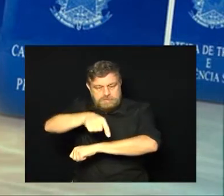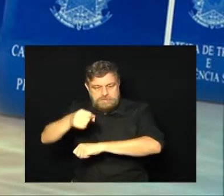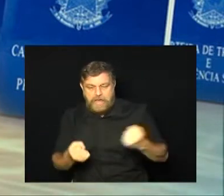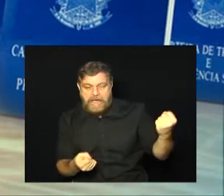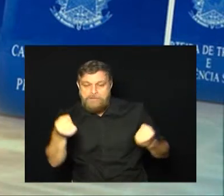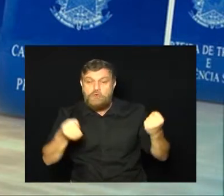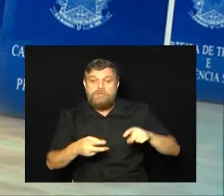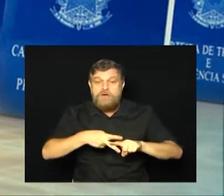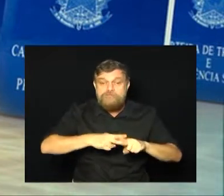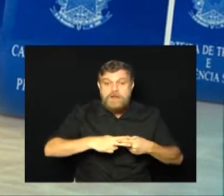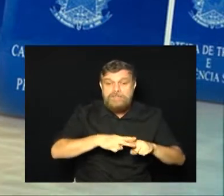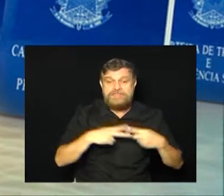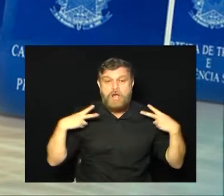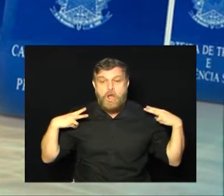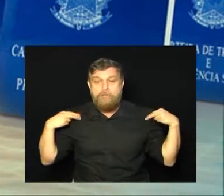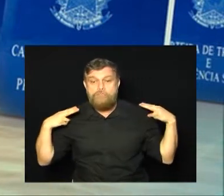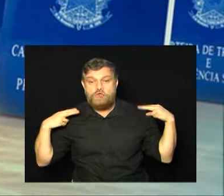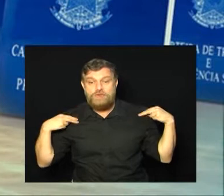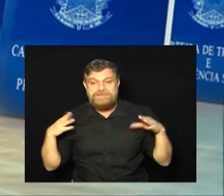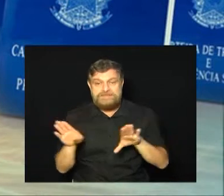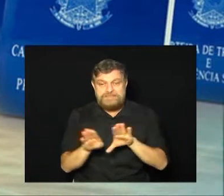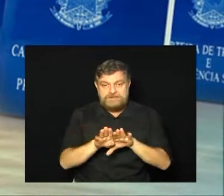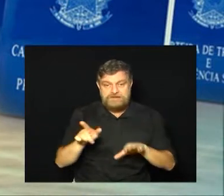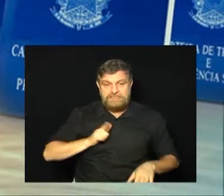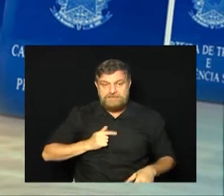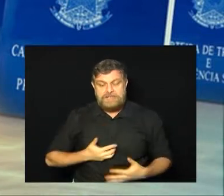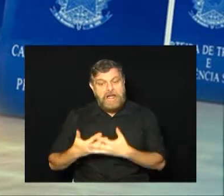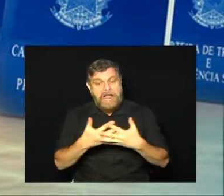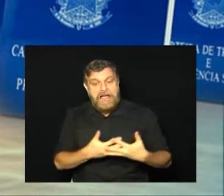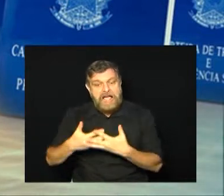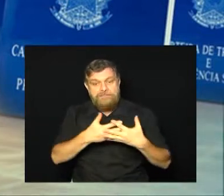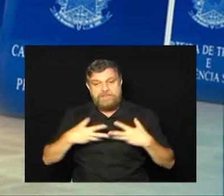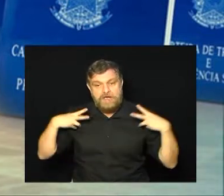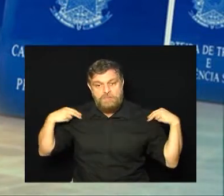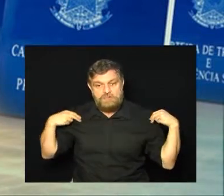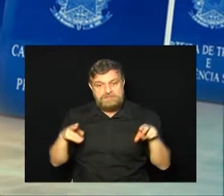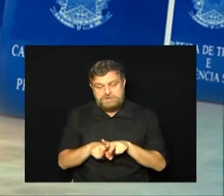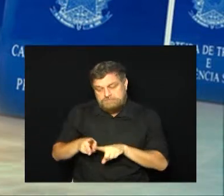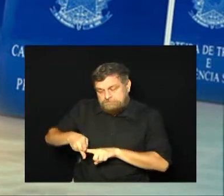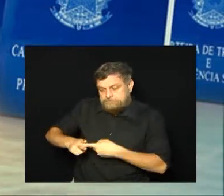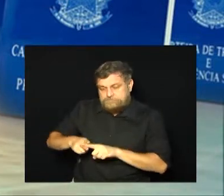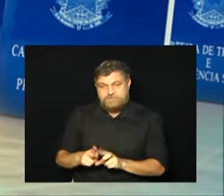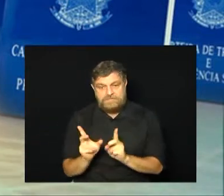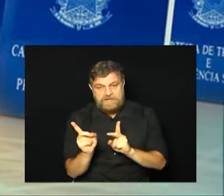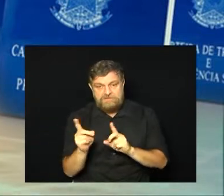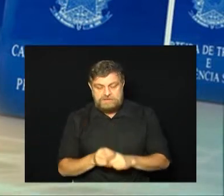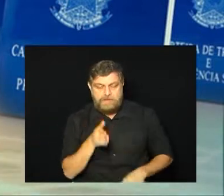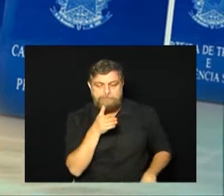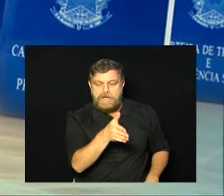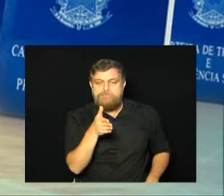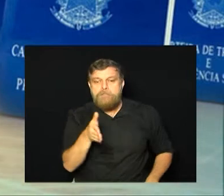automóvel, motorista carreteiro, motorista de caminhão, retificador e vendedor porta a